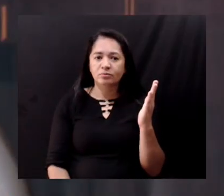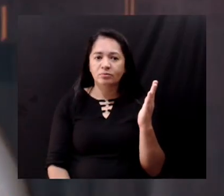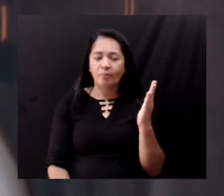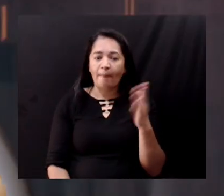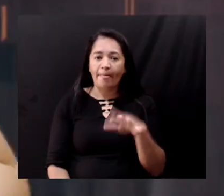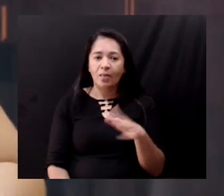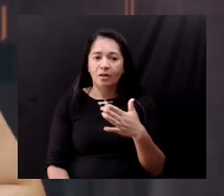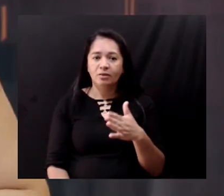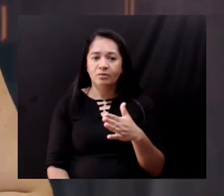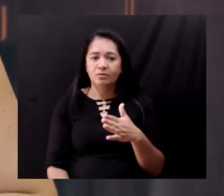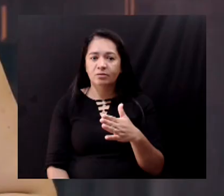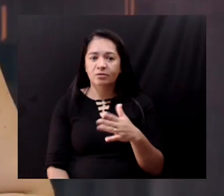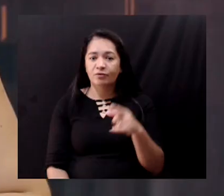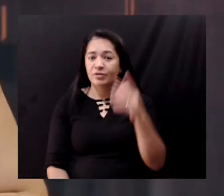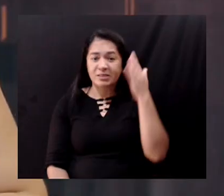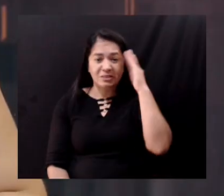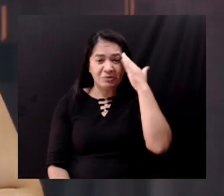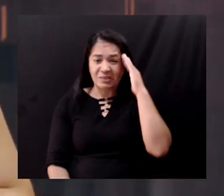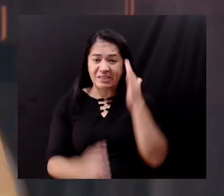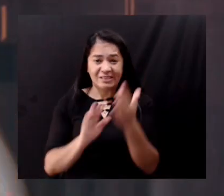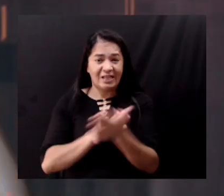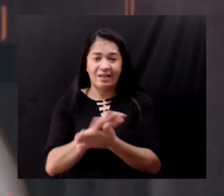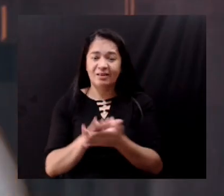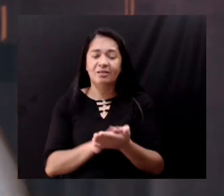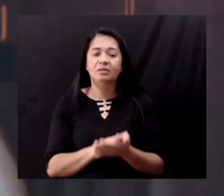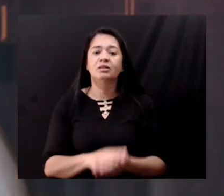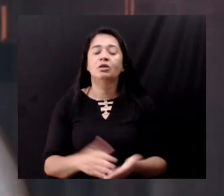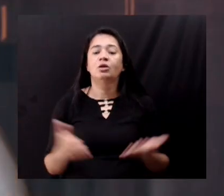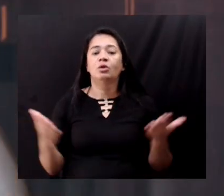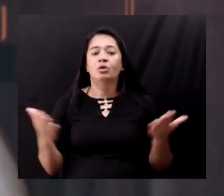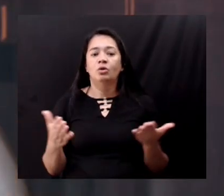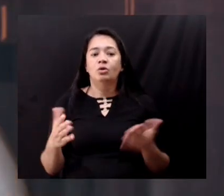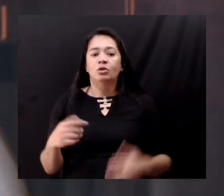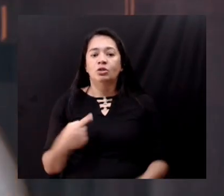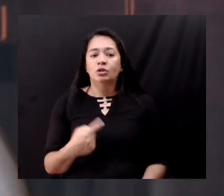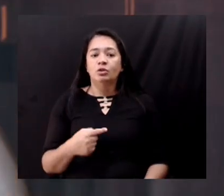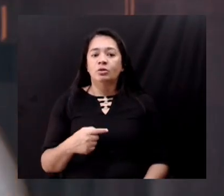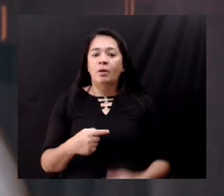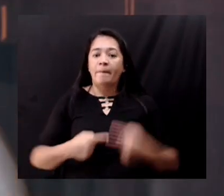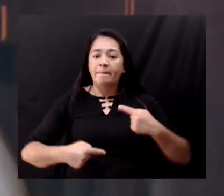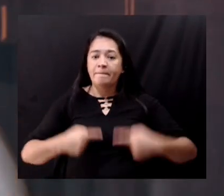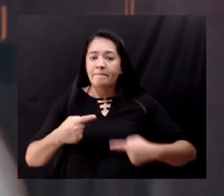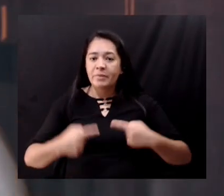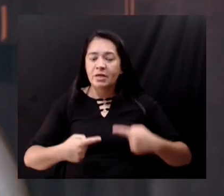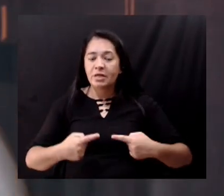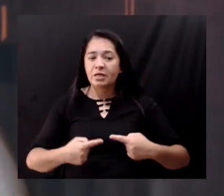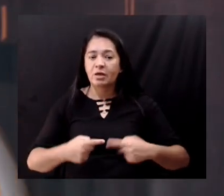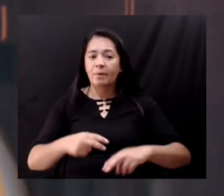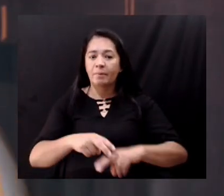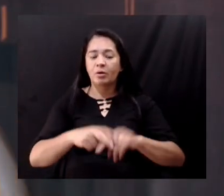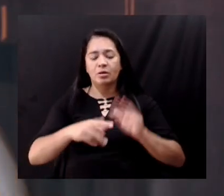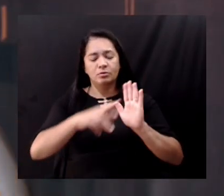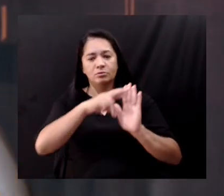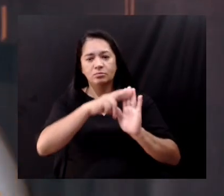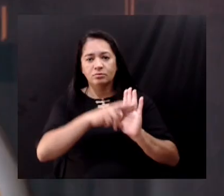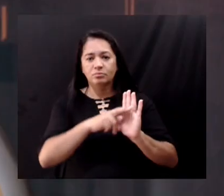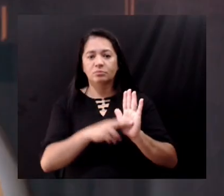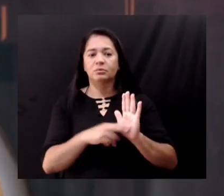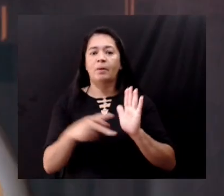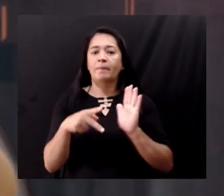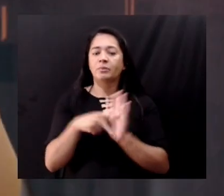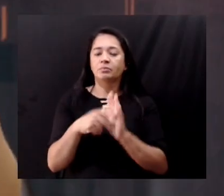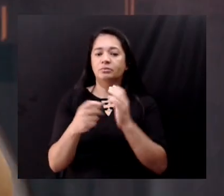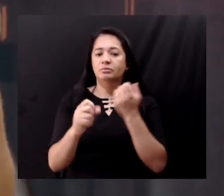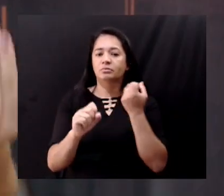né? você não vai entender. Uhum. Então, hoje em dia, a gente briga muito por essa regulamentação da Sim. indústria, porque de fato, às vezes a